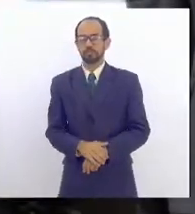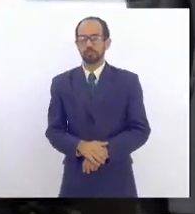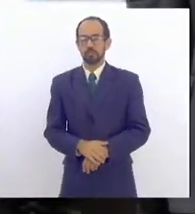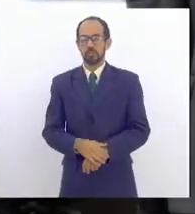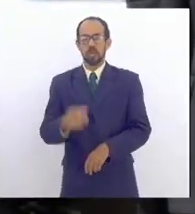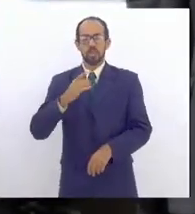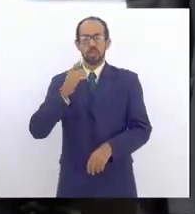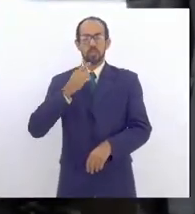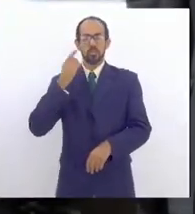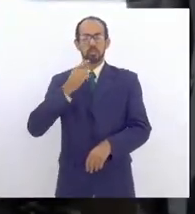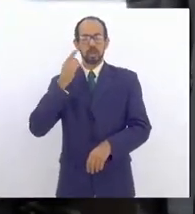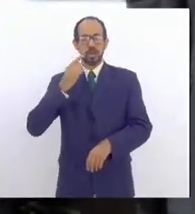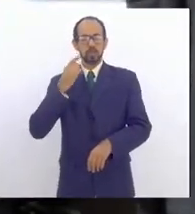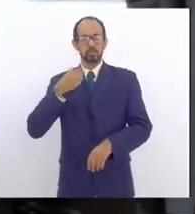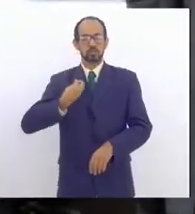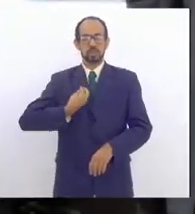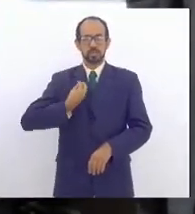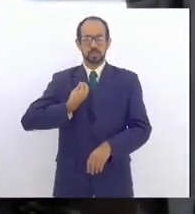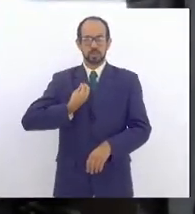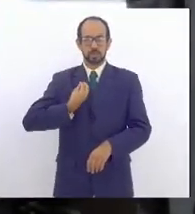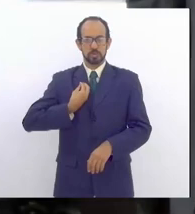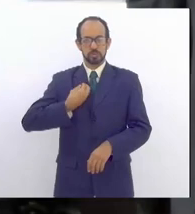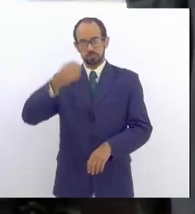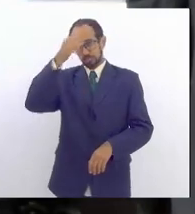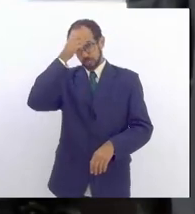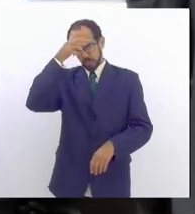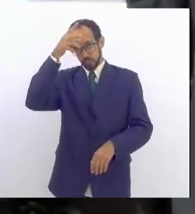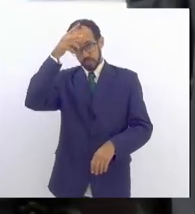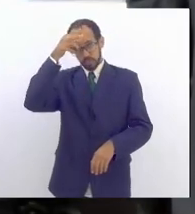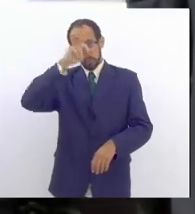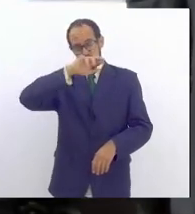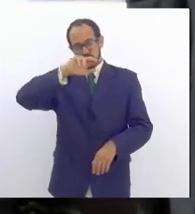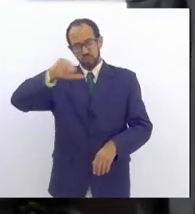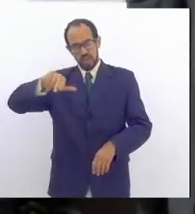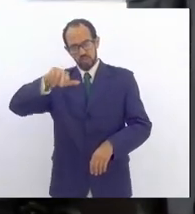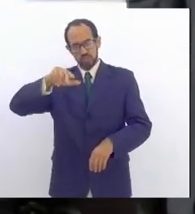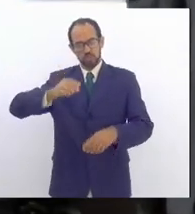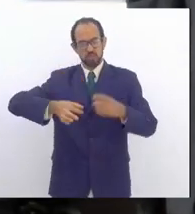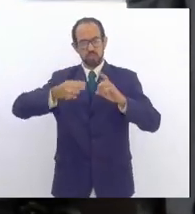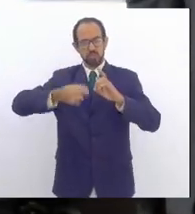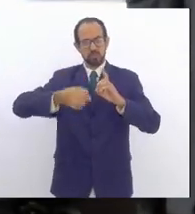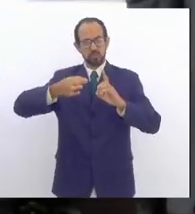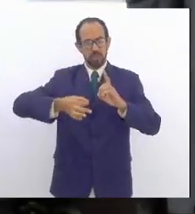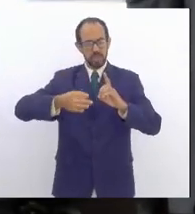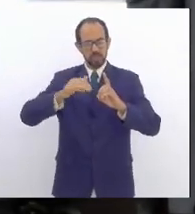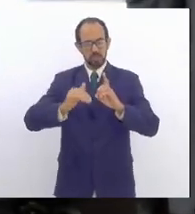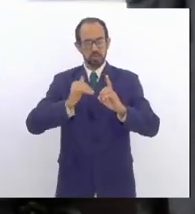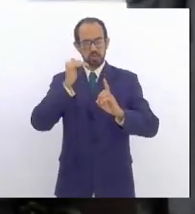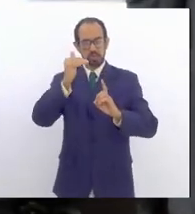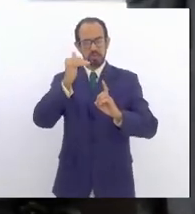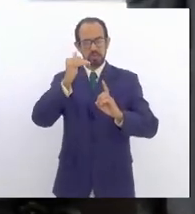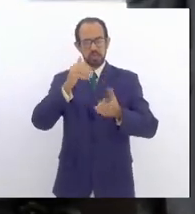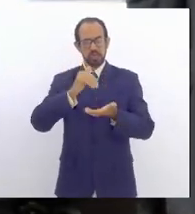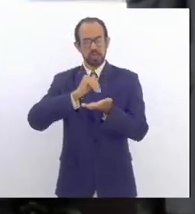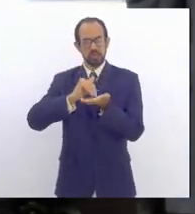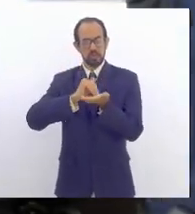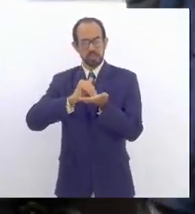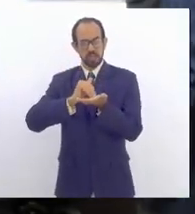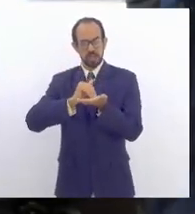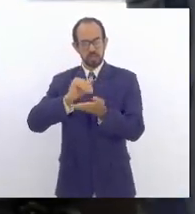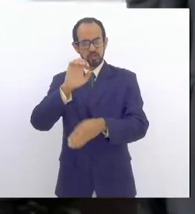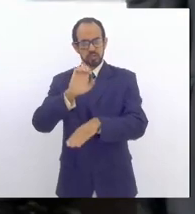deputadas e deputados presentes, prefeitos, prefeitas, desembargadores, secretárias estaduais,